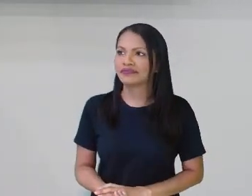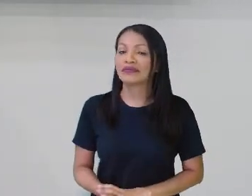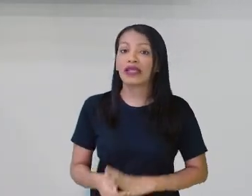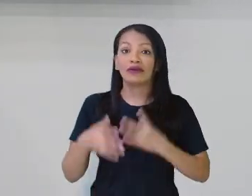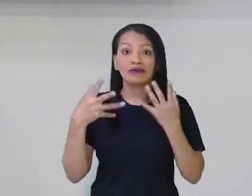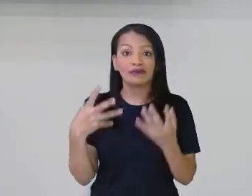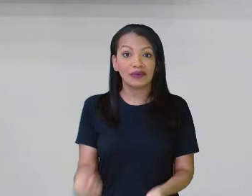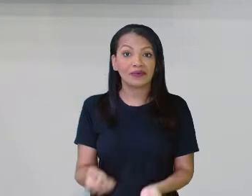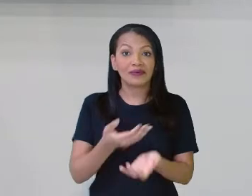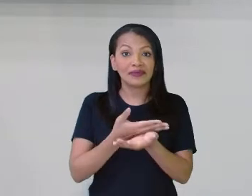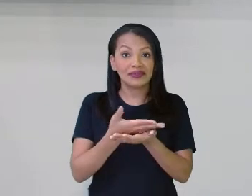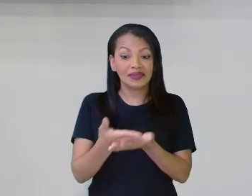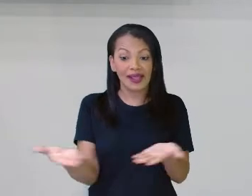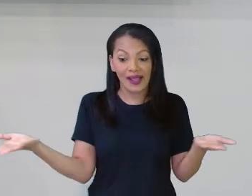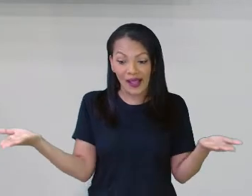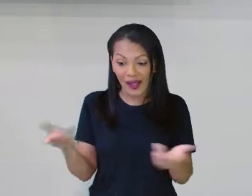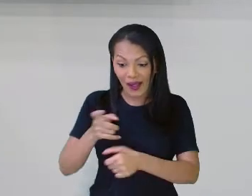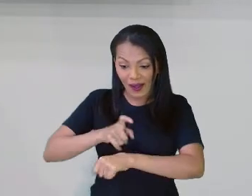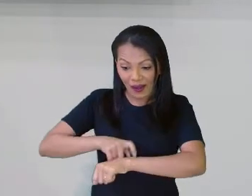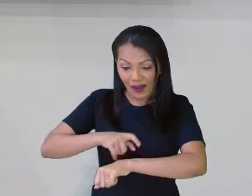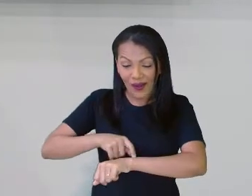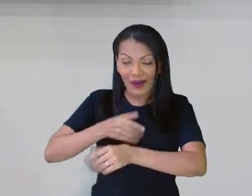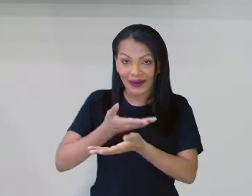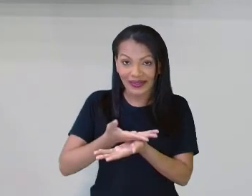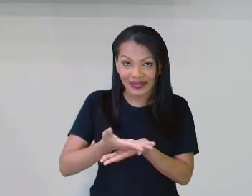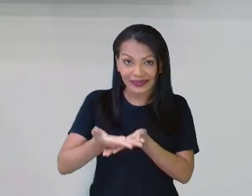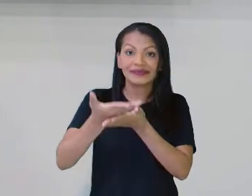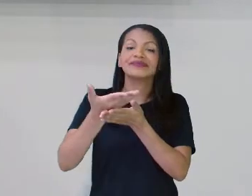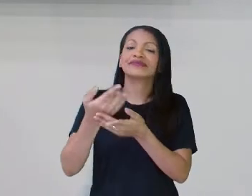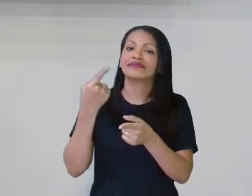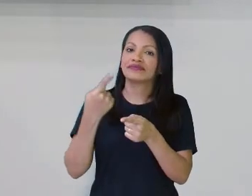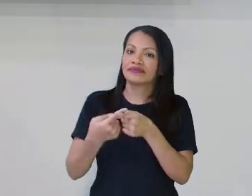com o nosso momento da leitura, porque tudo parte daí,